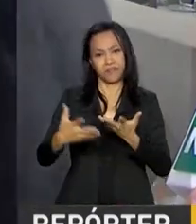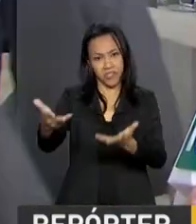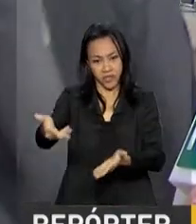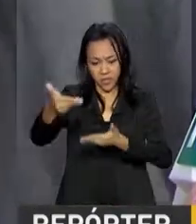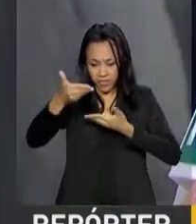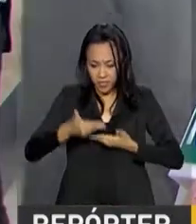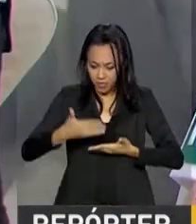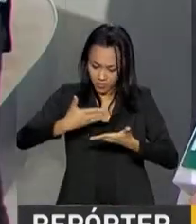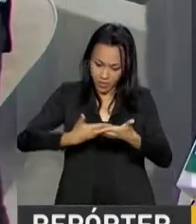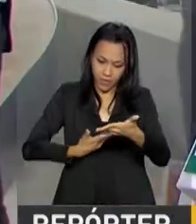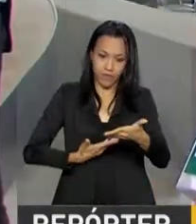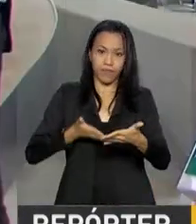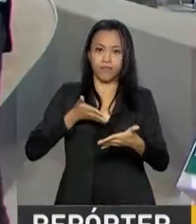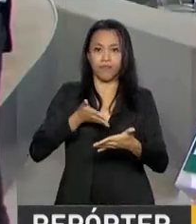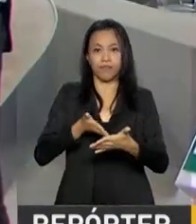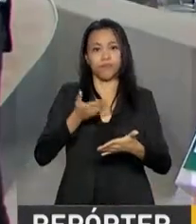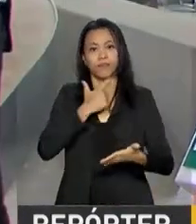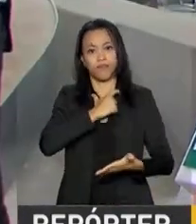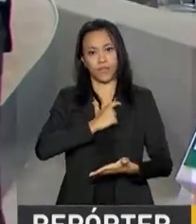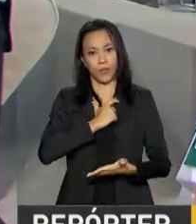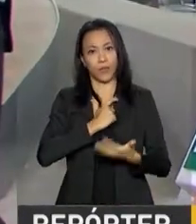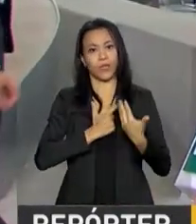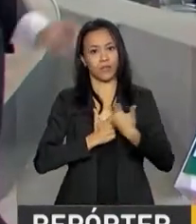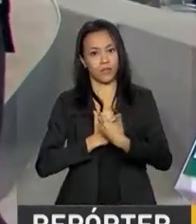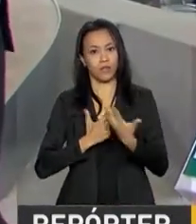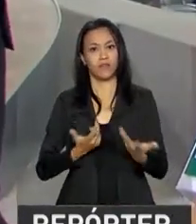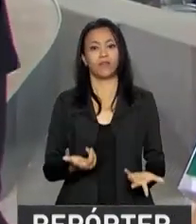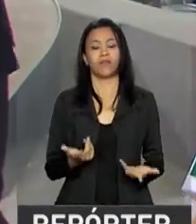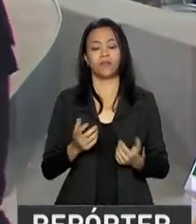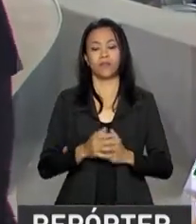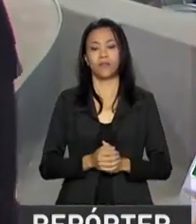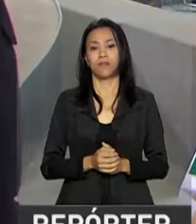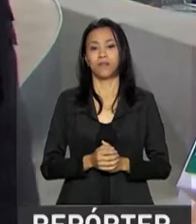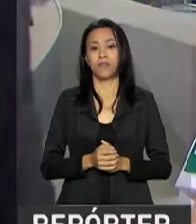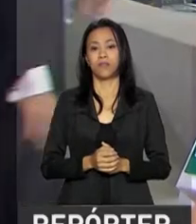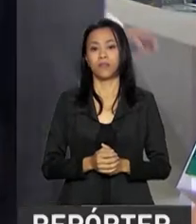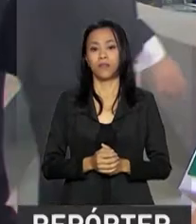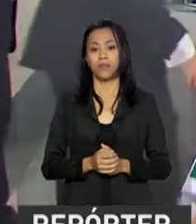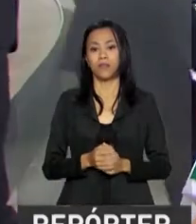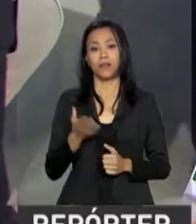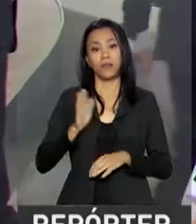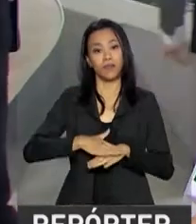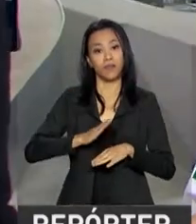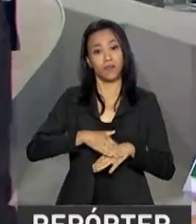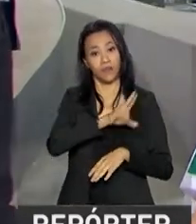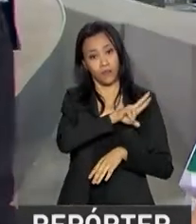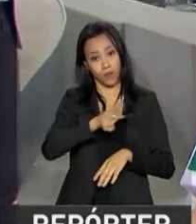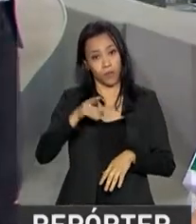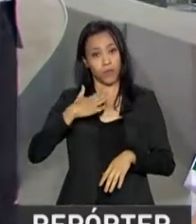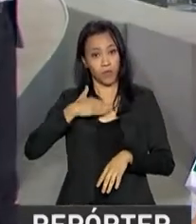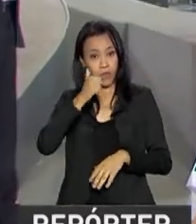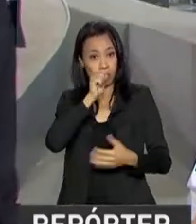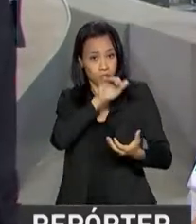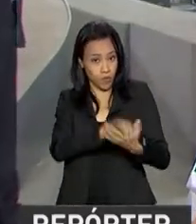recebendo essa condecoração, esse mérito, né? Em nome da minha esposa Ellen,